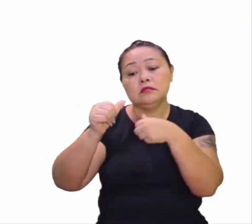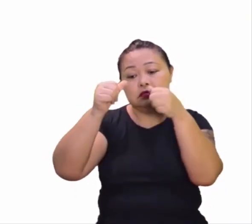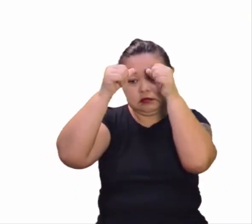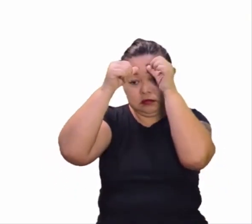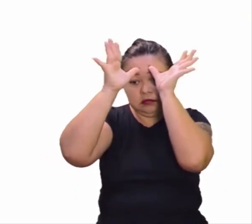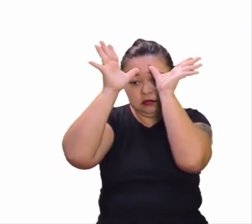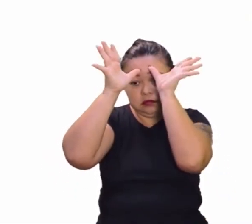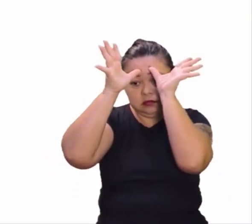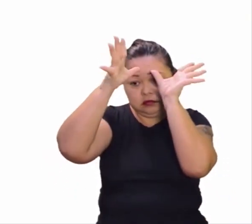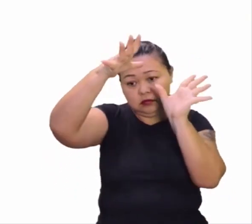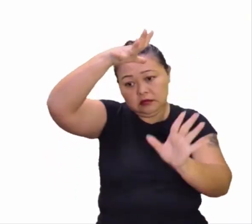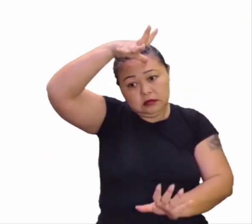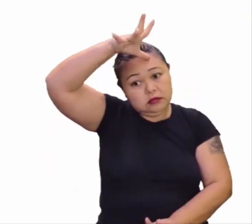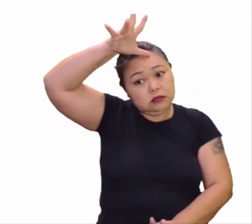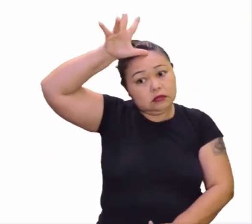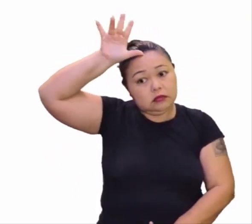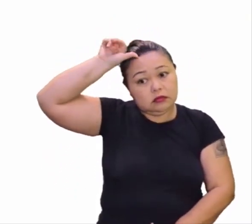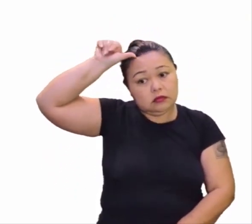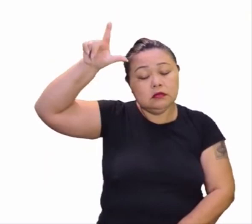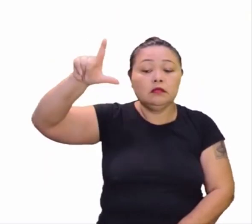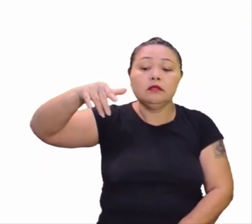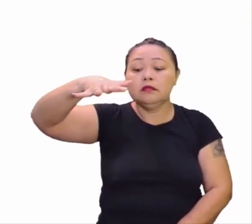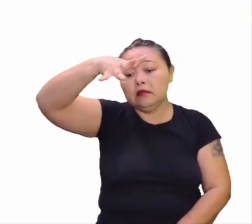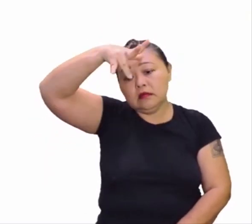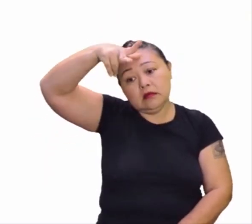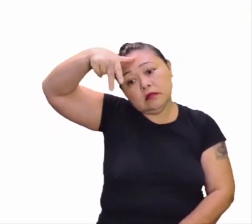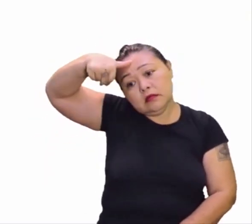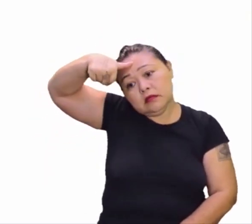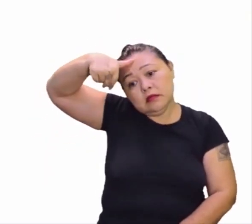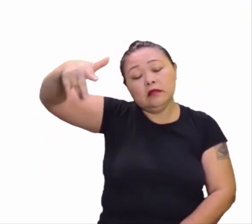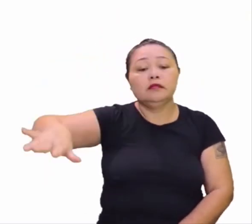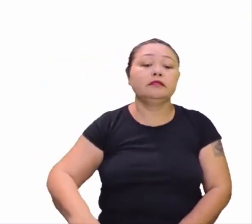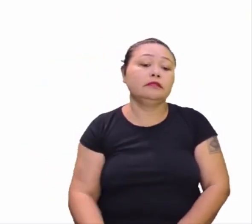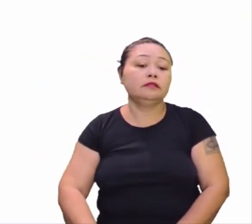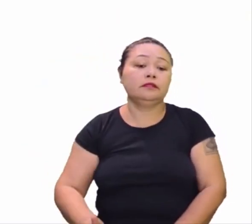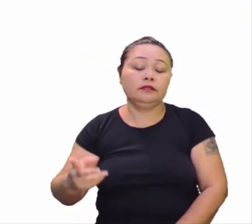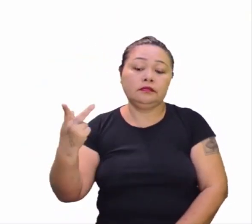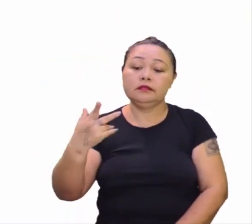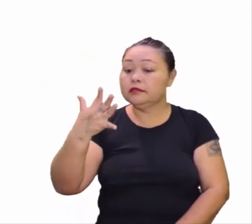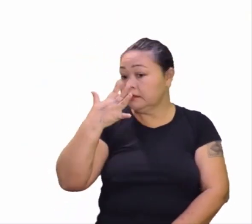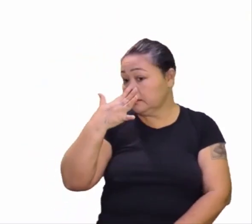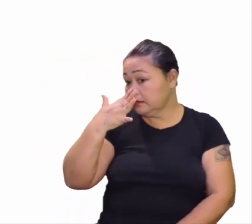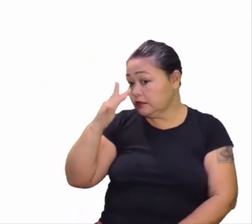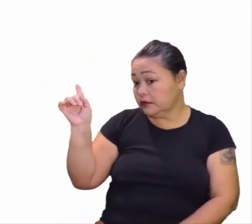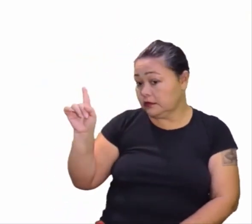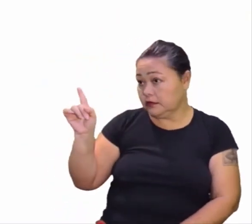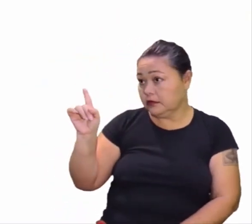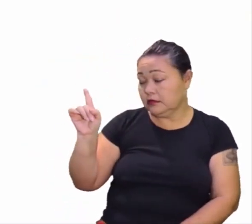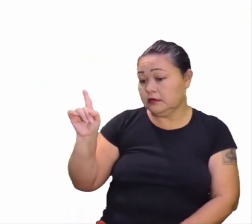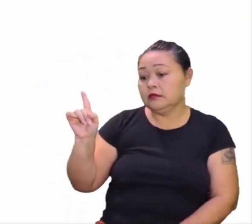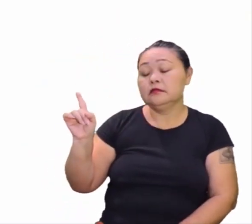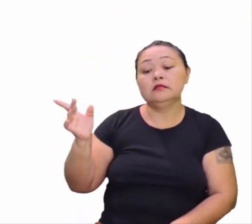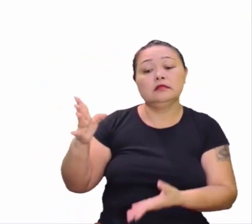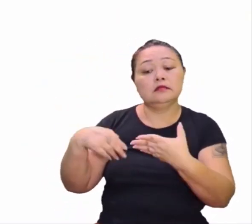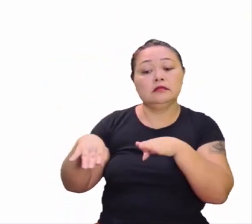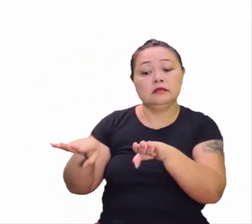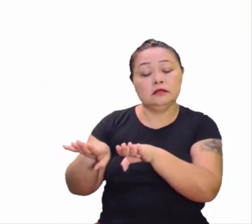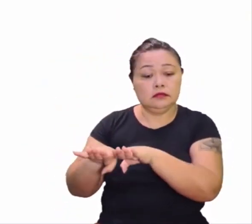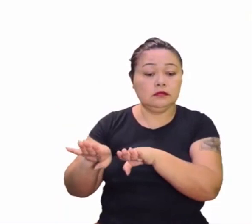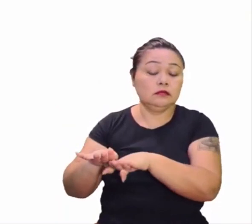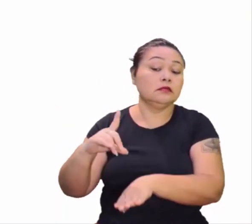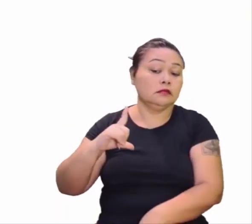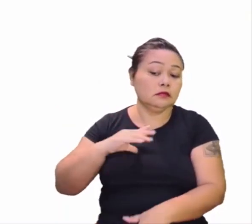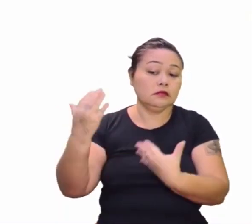Acre, Amazonas e Mato Grosso. Então, observem, isso também já